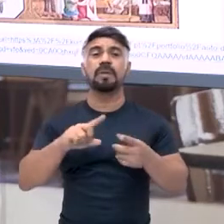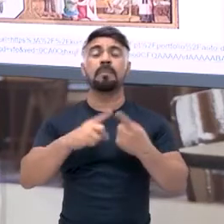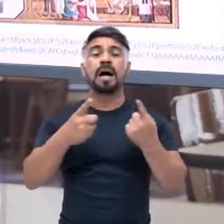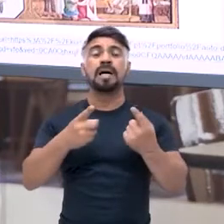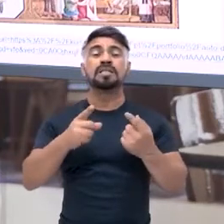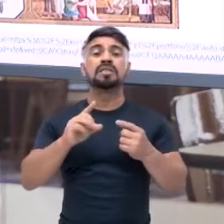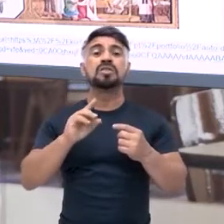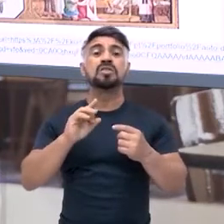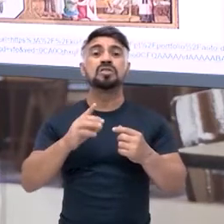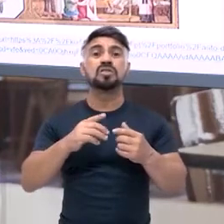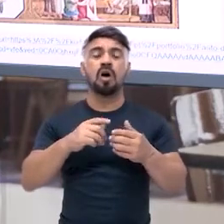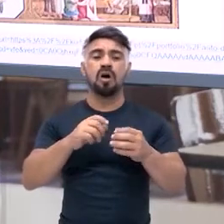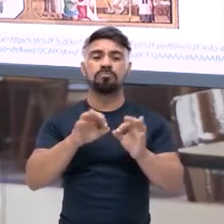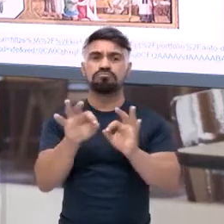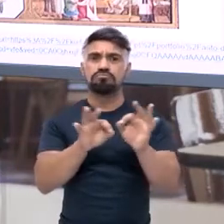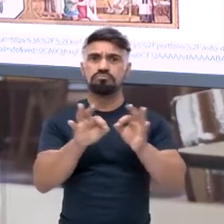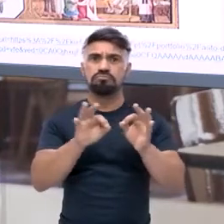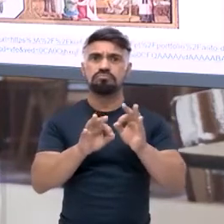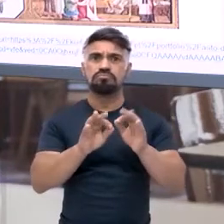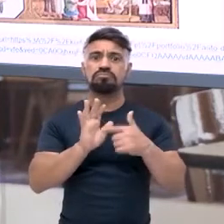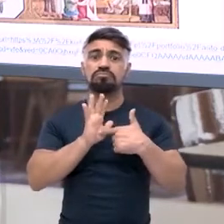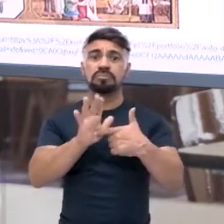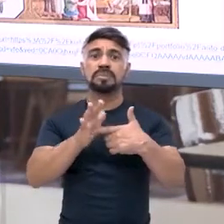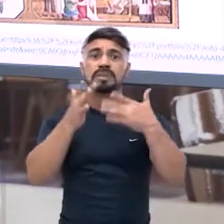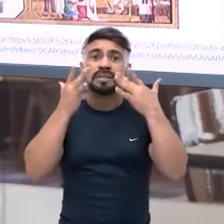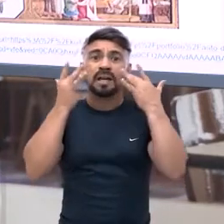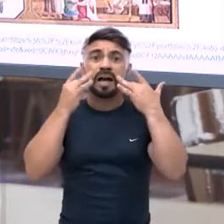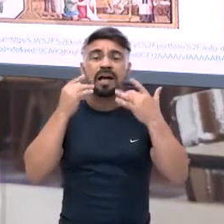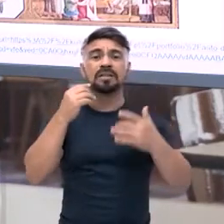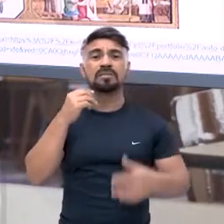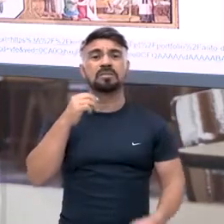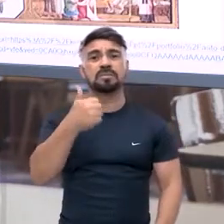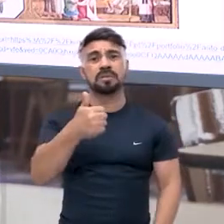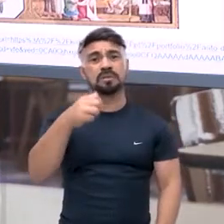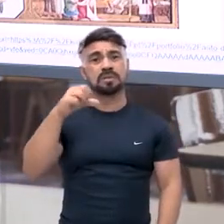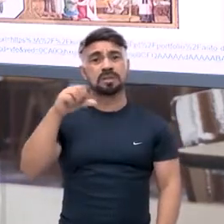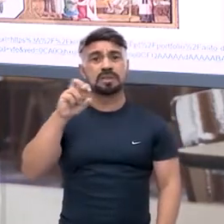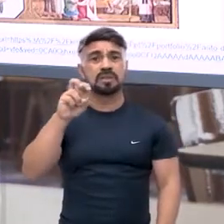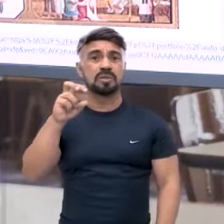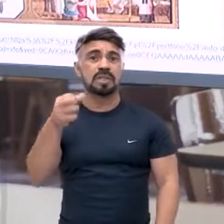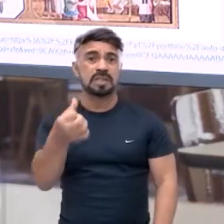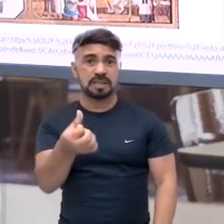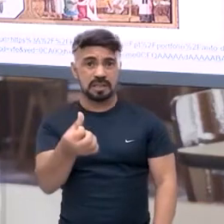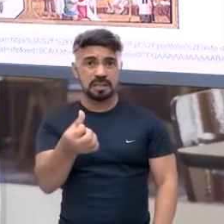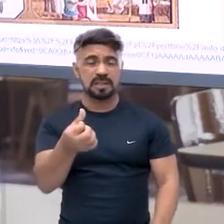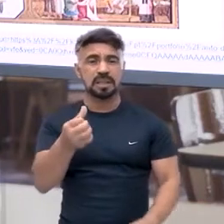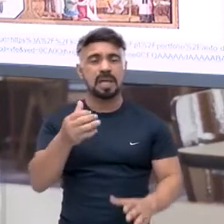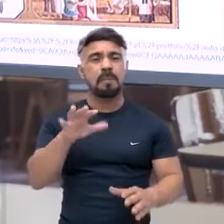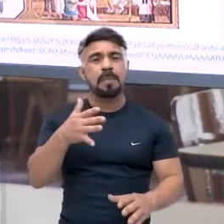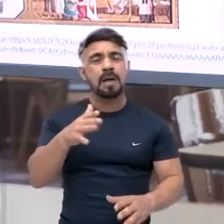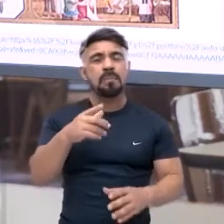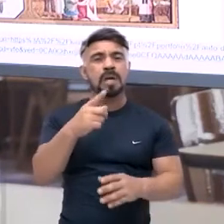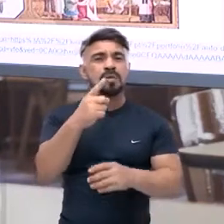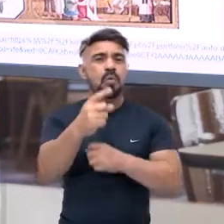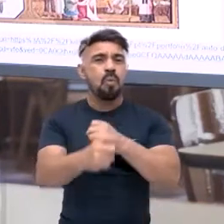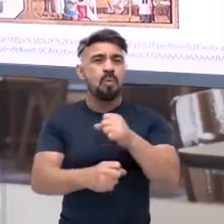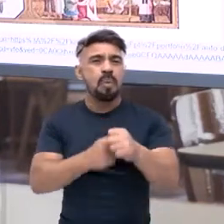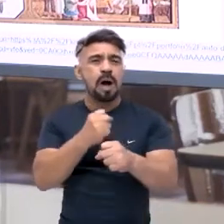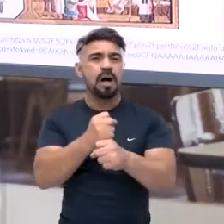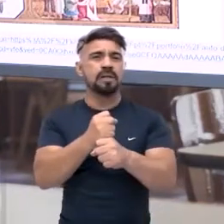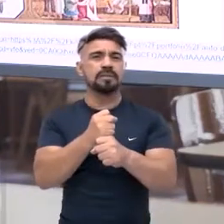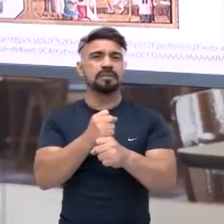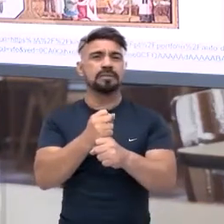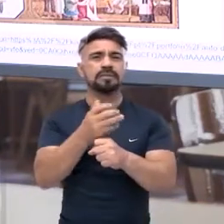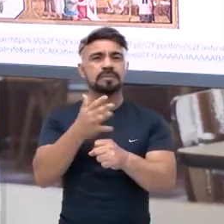1955, mas ela só foi montada para o teatro em 56. Então teve aí uma média de um